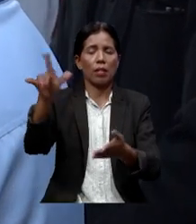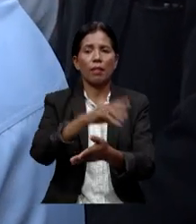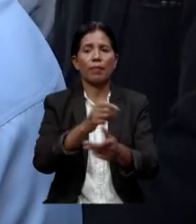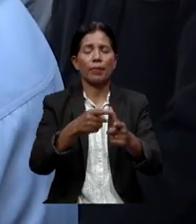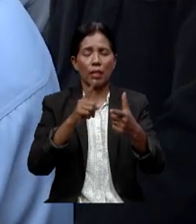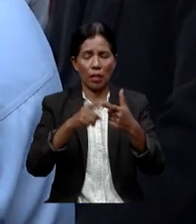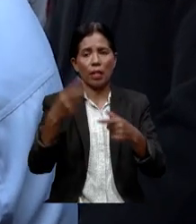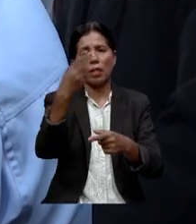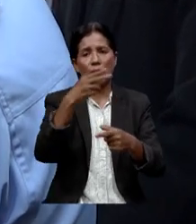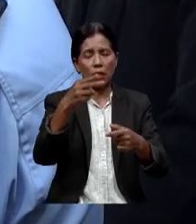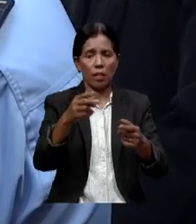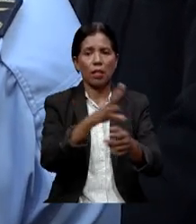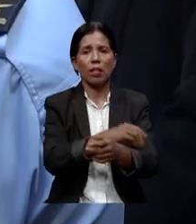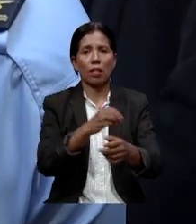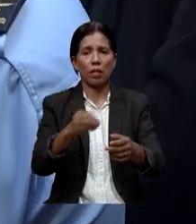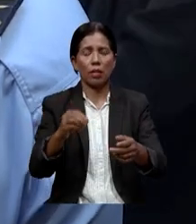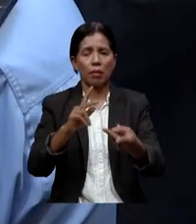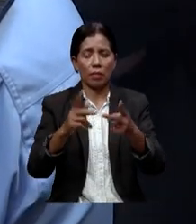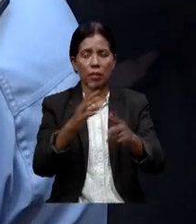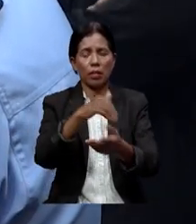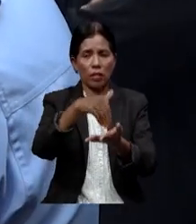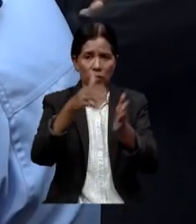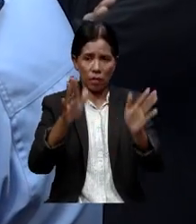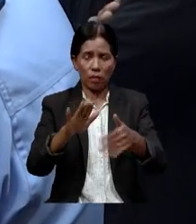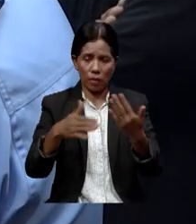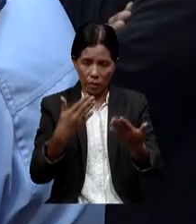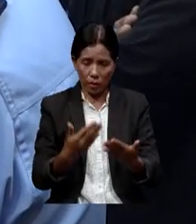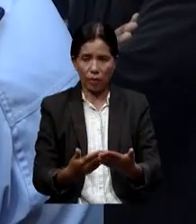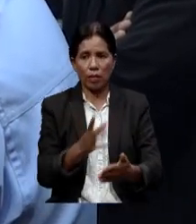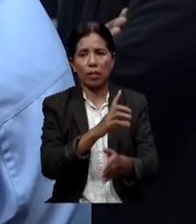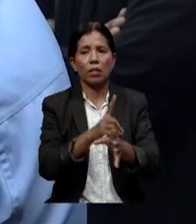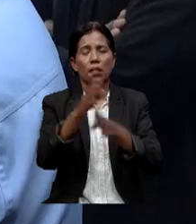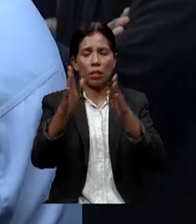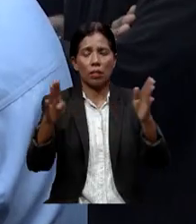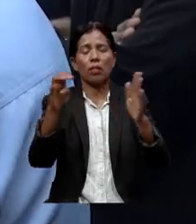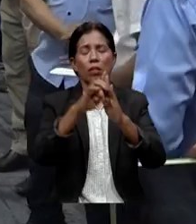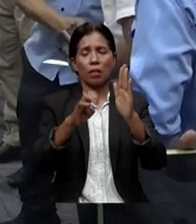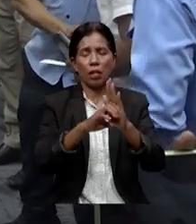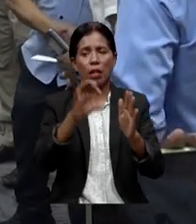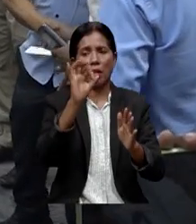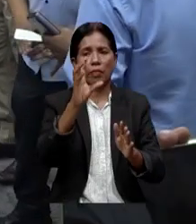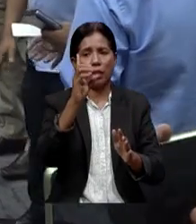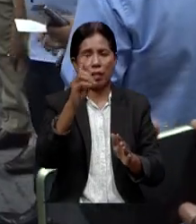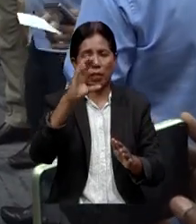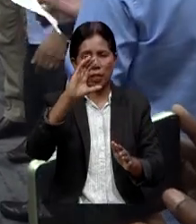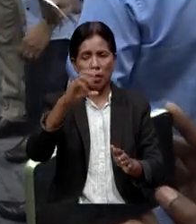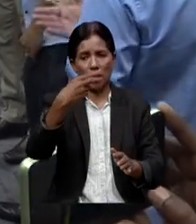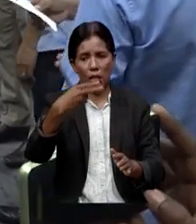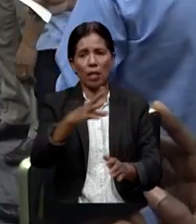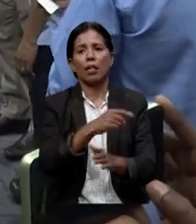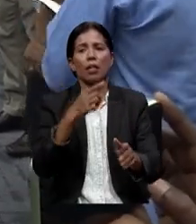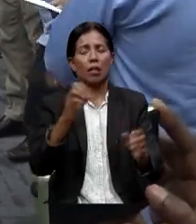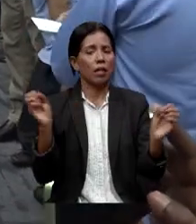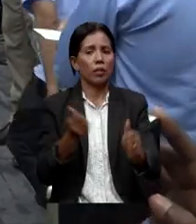no Quintané de Espedeona Bolseiro Hirakne. E a oportunidade, né, diretor executivo FDCH Teten, Bolseiro Sira Nebela,